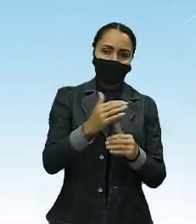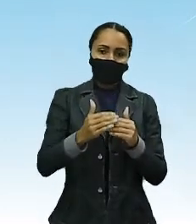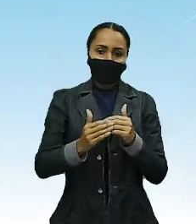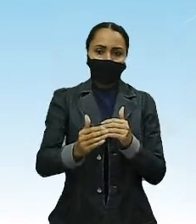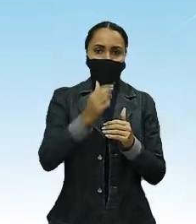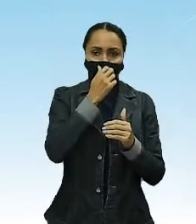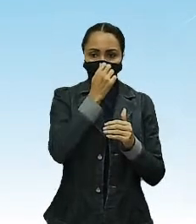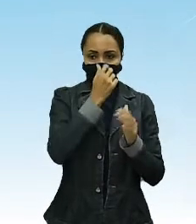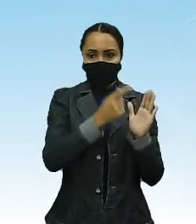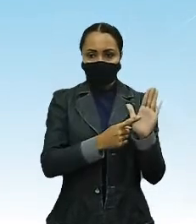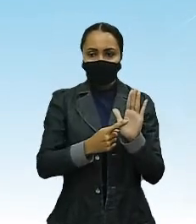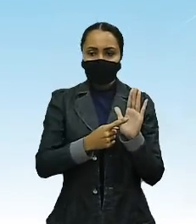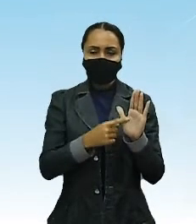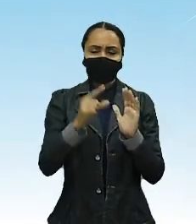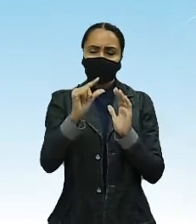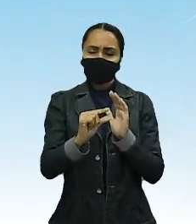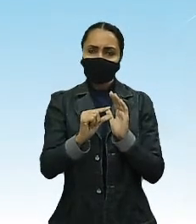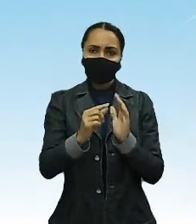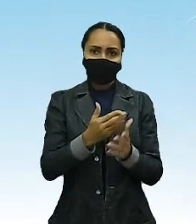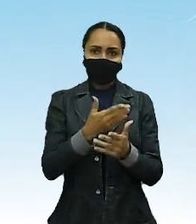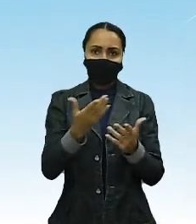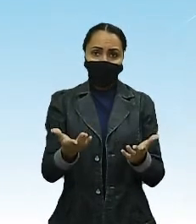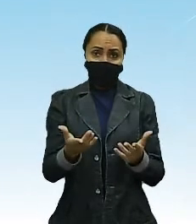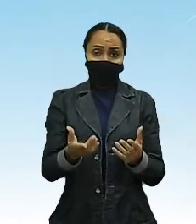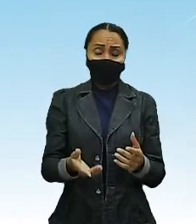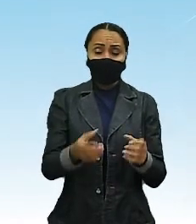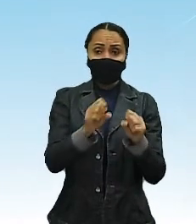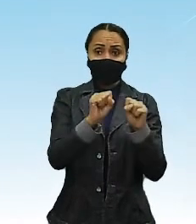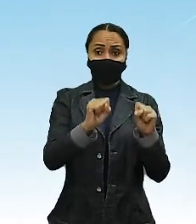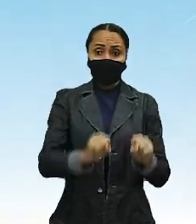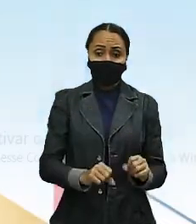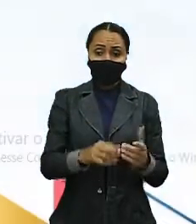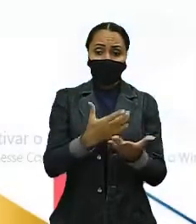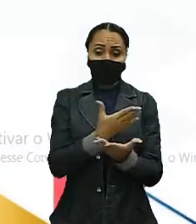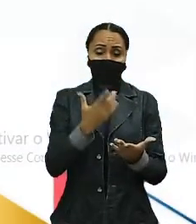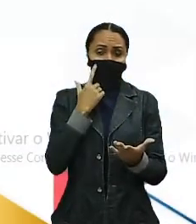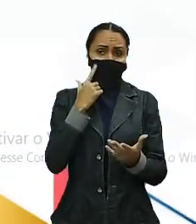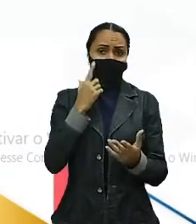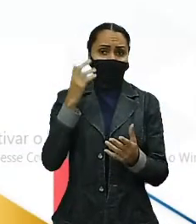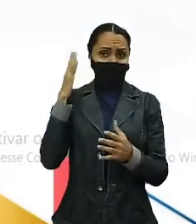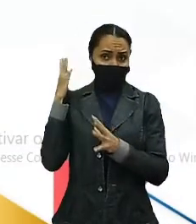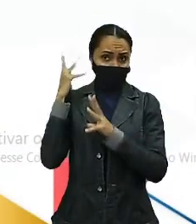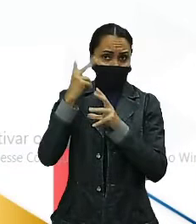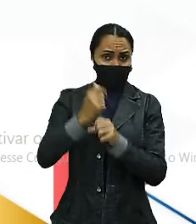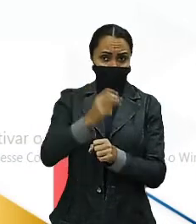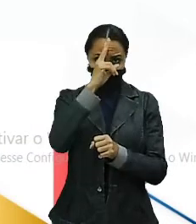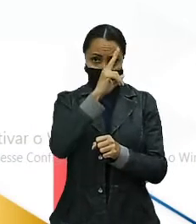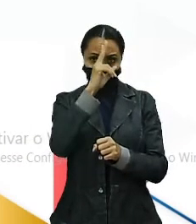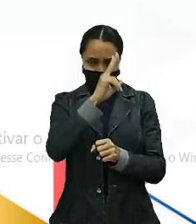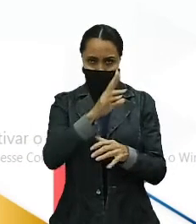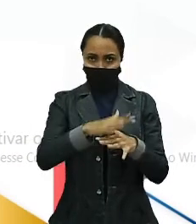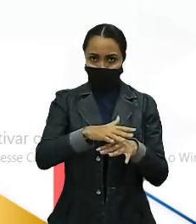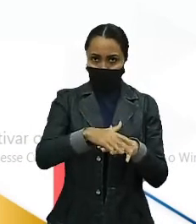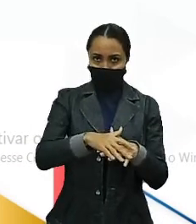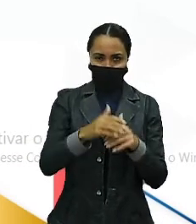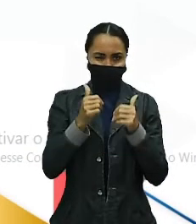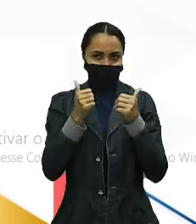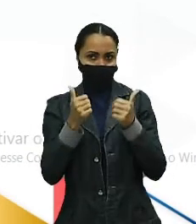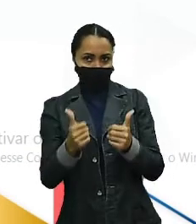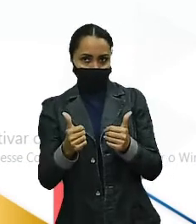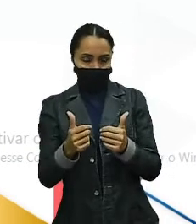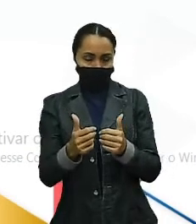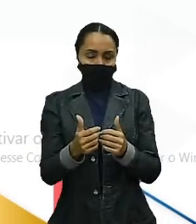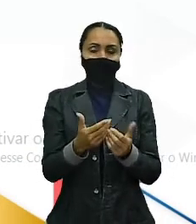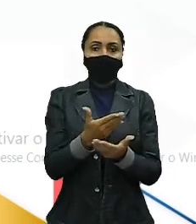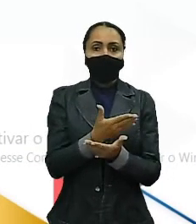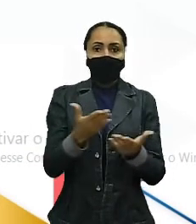já mostrando para você um pouquinho sobre sistemas de coordenadas. Eu vou falar um pouquinho da história da matemática, tá? Bom, segue comigo.